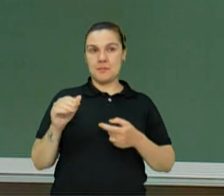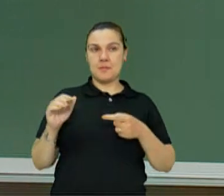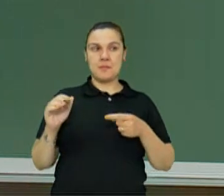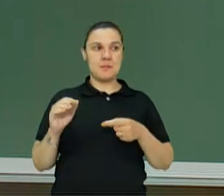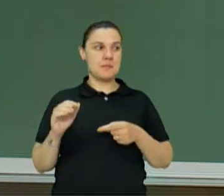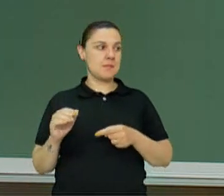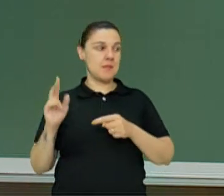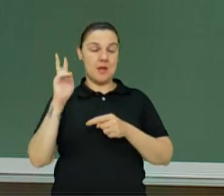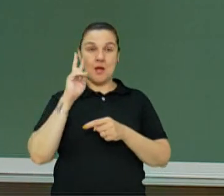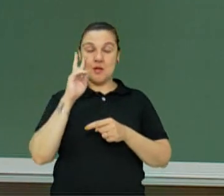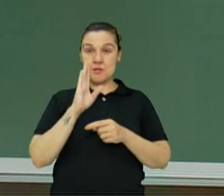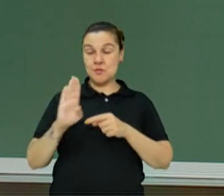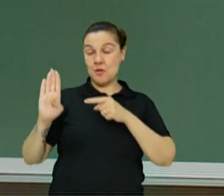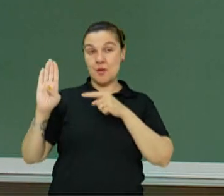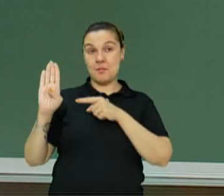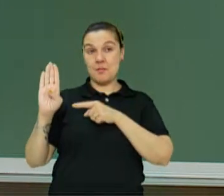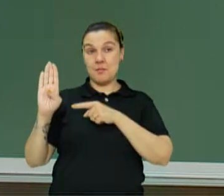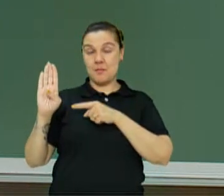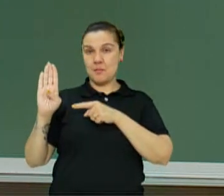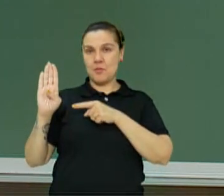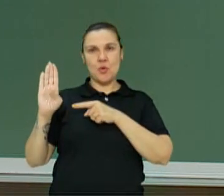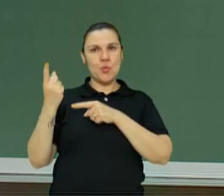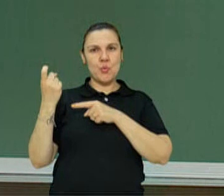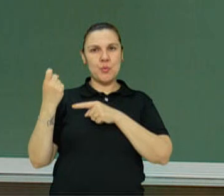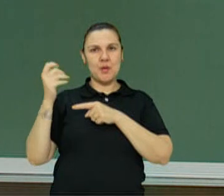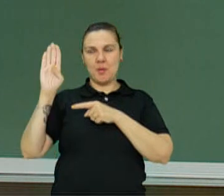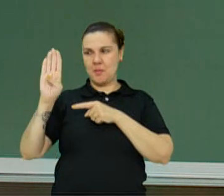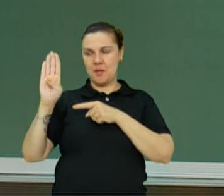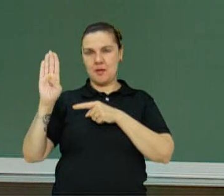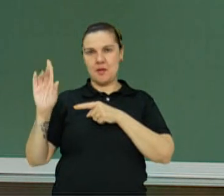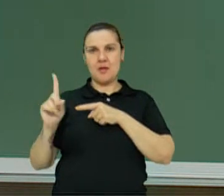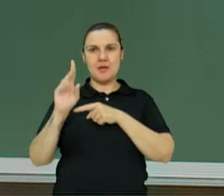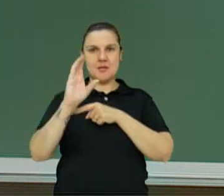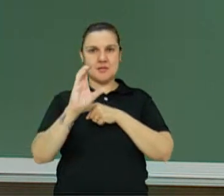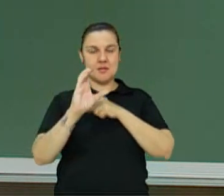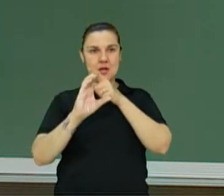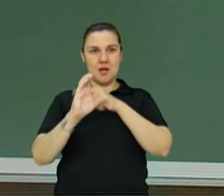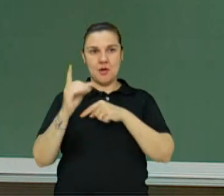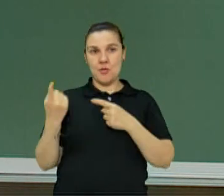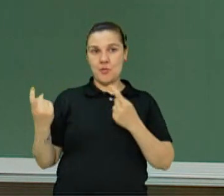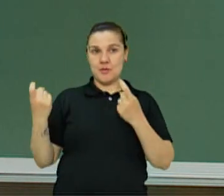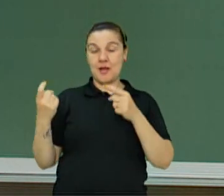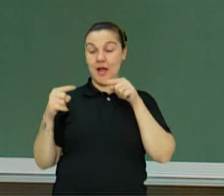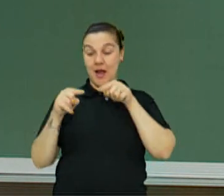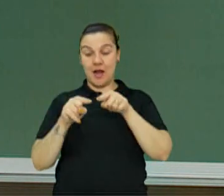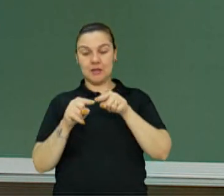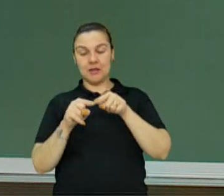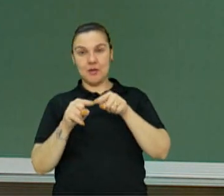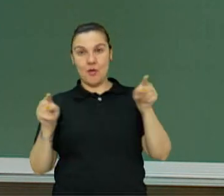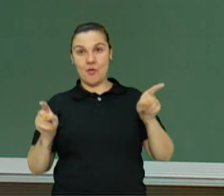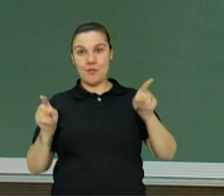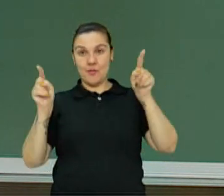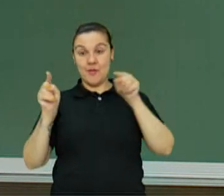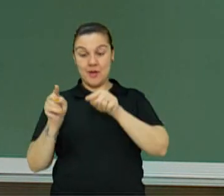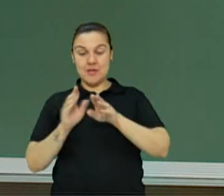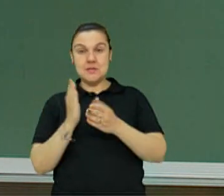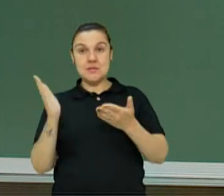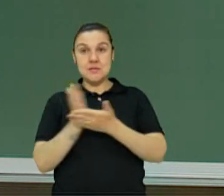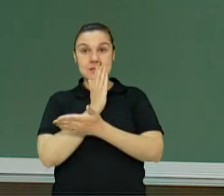A história única de B e a história única de C. Aqui eu tenho uma especiação que